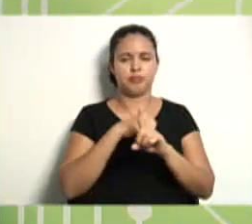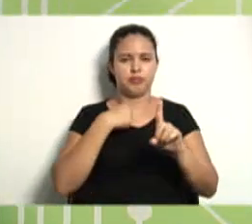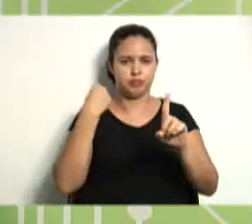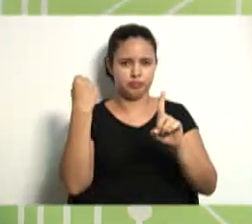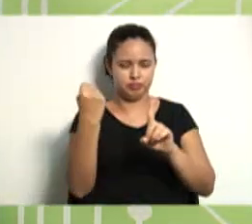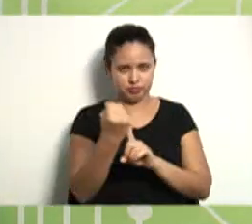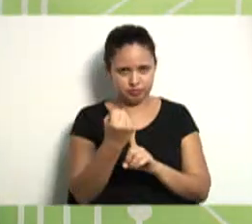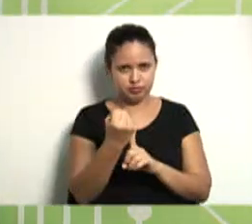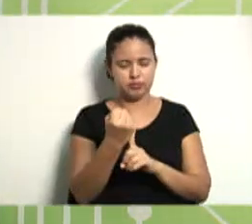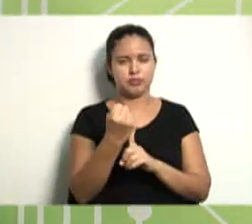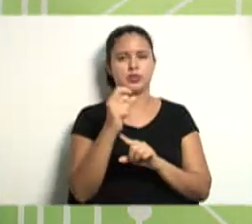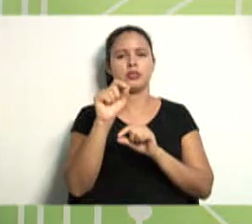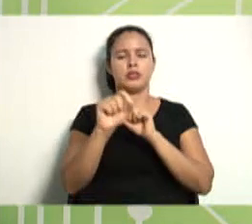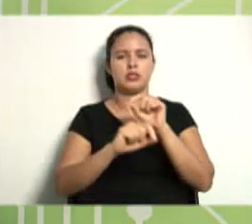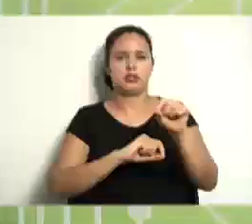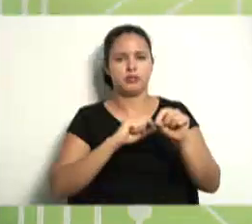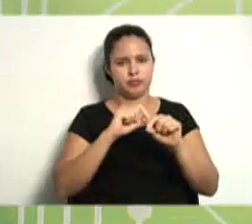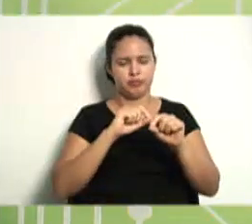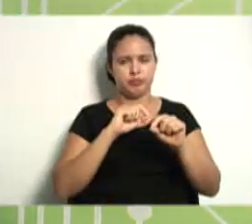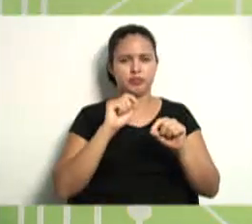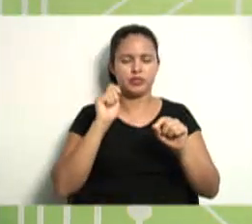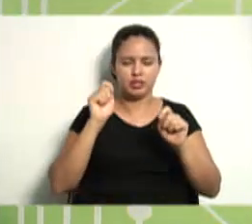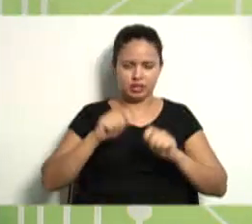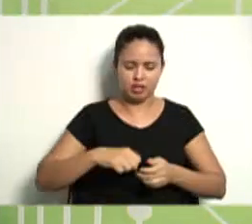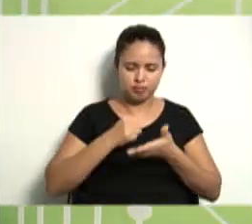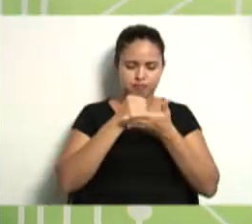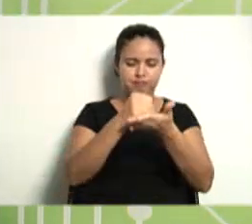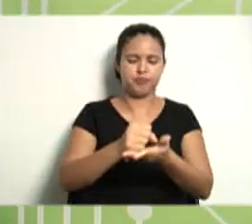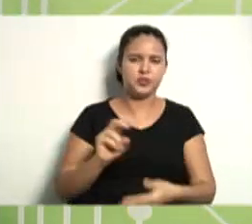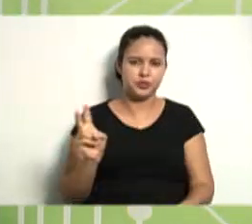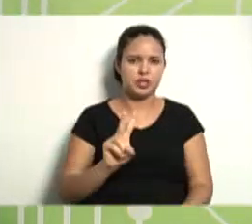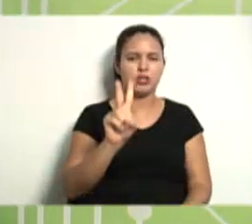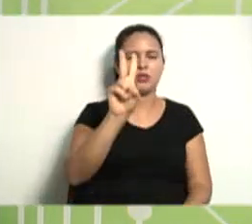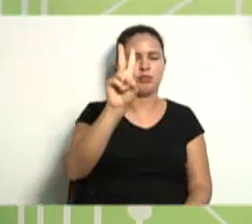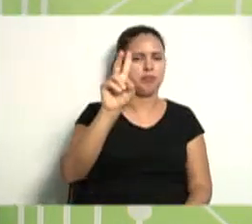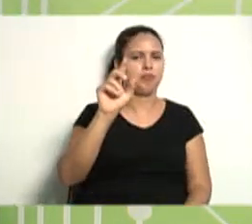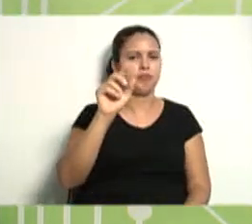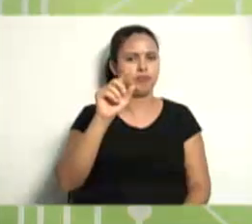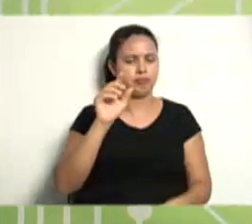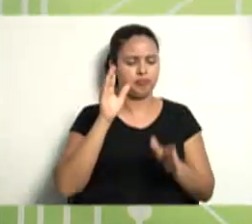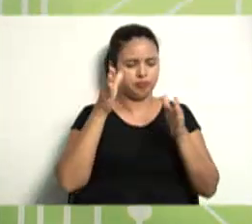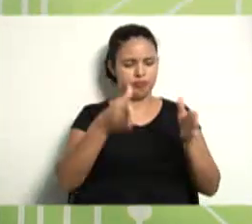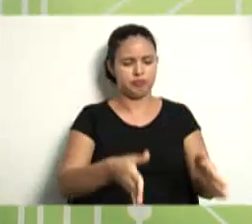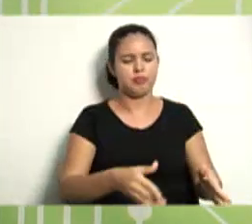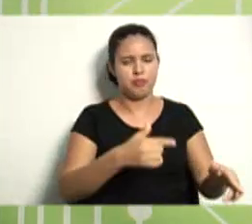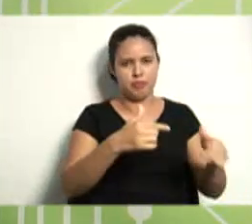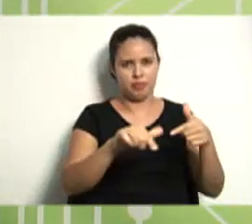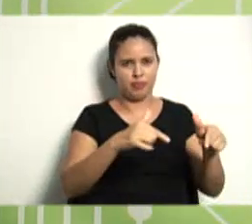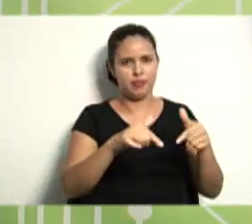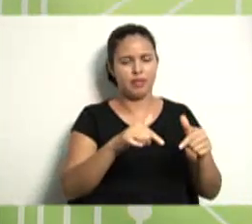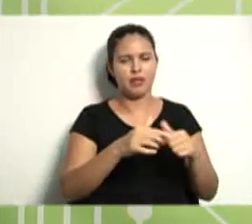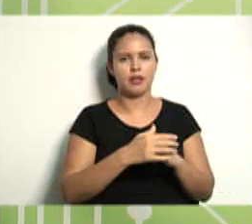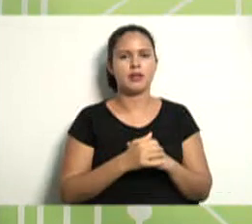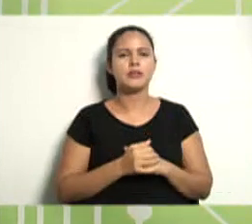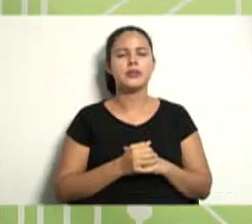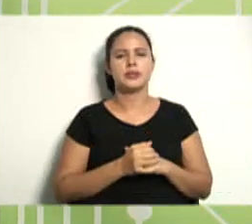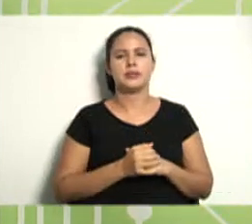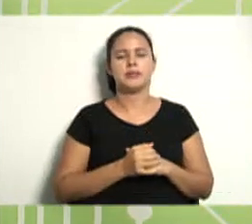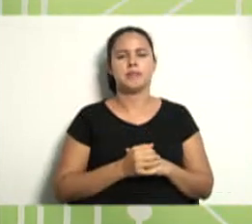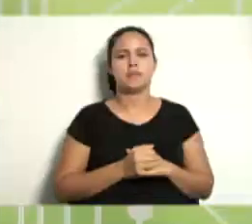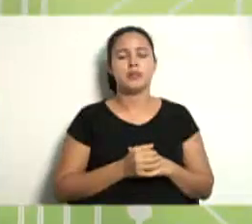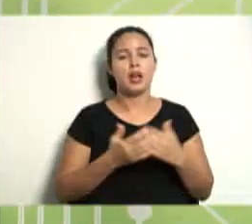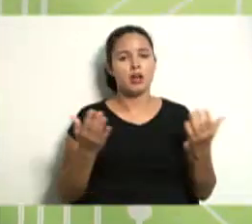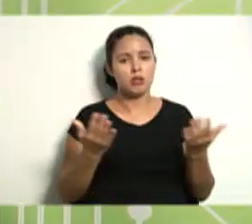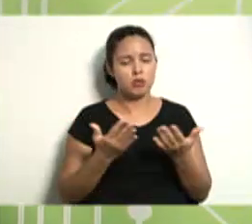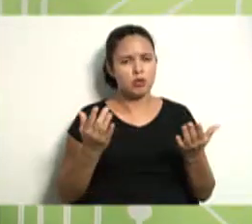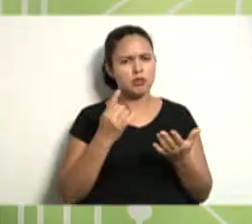dá valor ao trabalho e que o trabalho ele tem múltiplos sentidos. Vamos aqui fazer